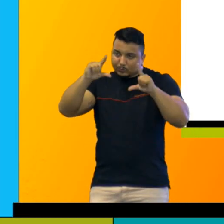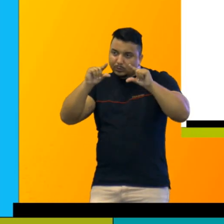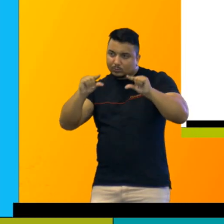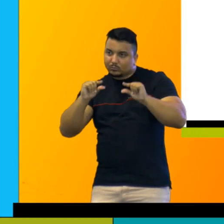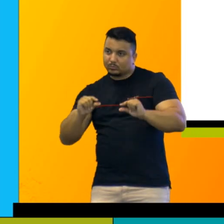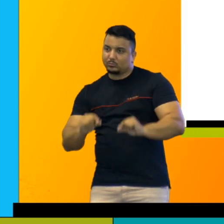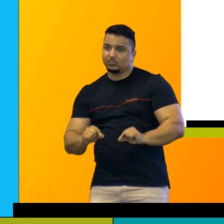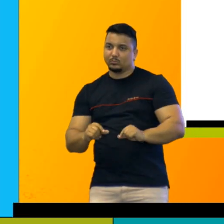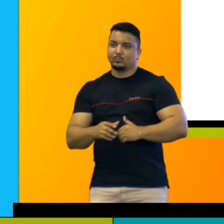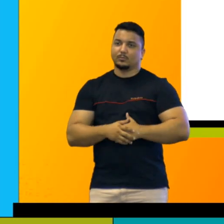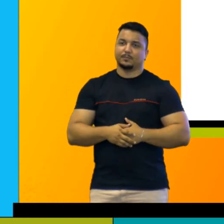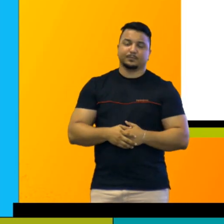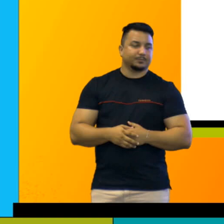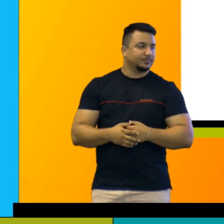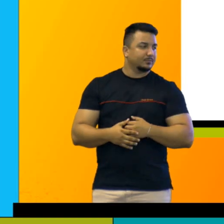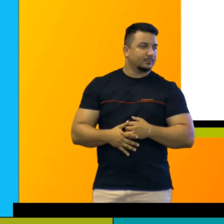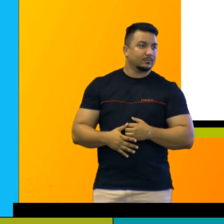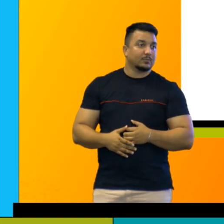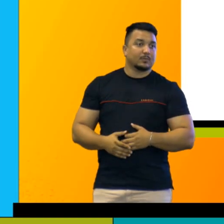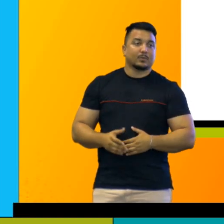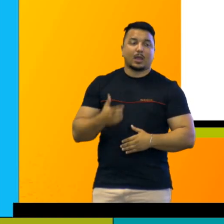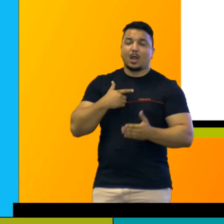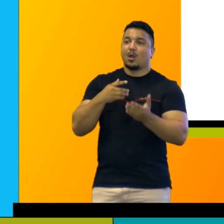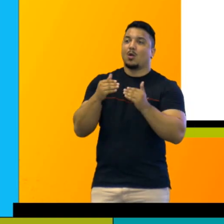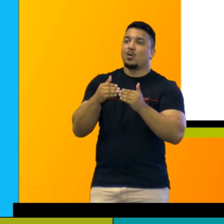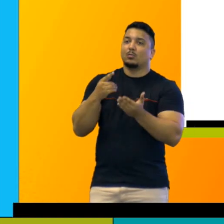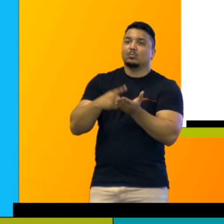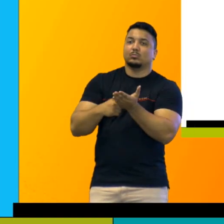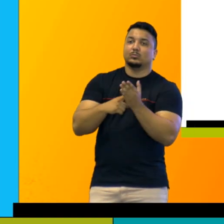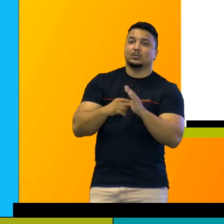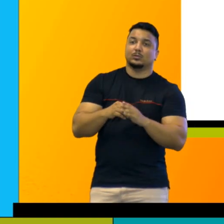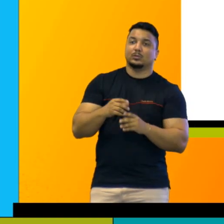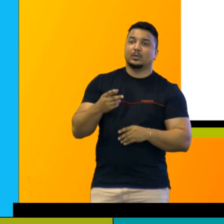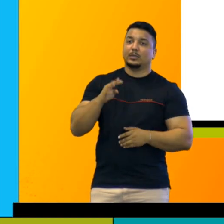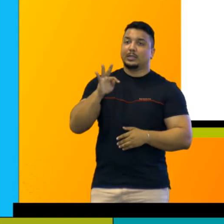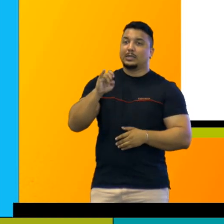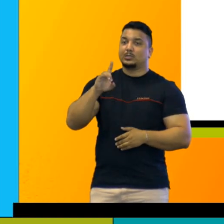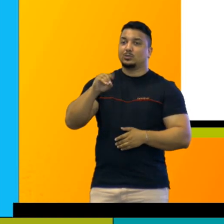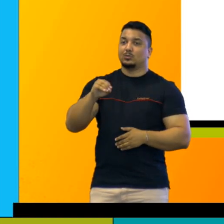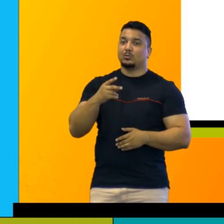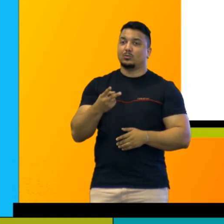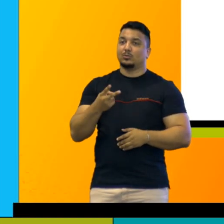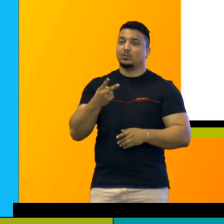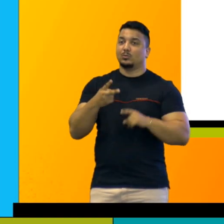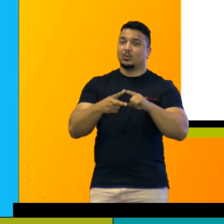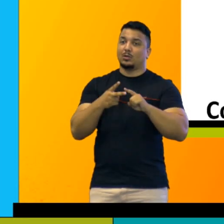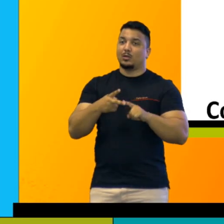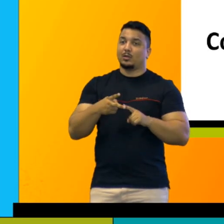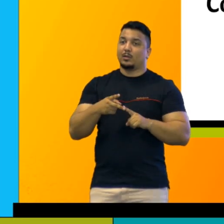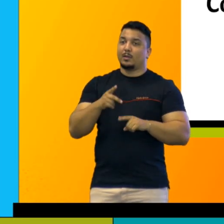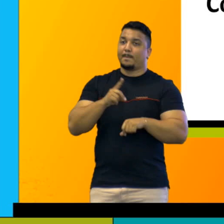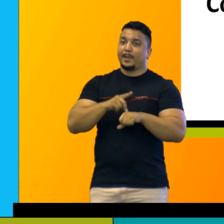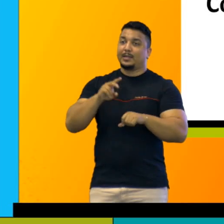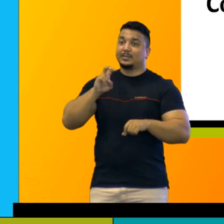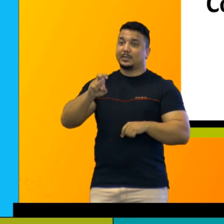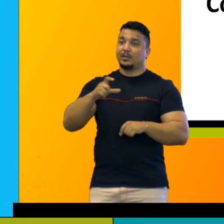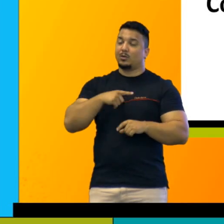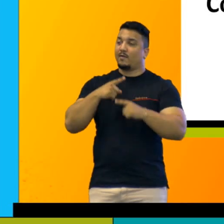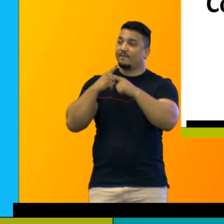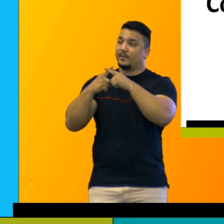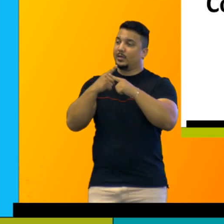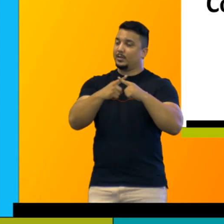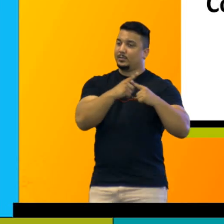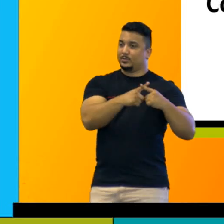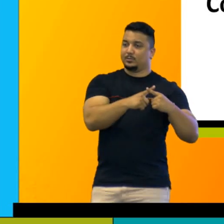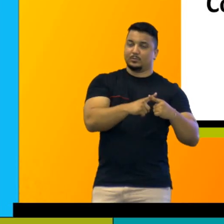só simbolizado aí. E quando eu for combinar, então, os 2 tecidos com as 5 pedras, aí eu multiplico, ó. Aí é